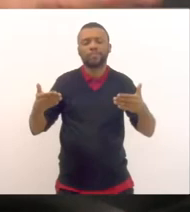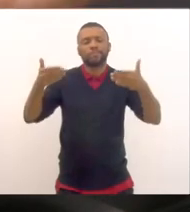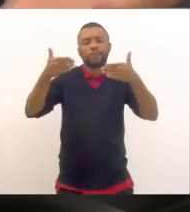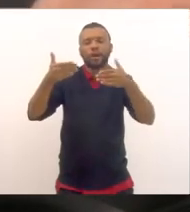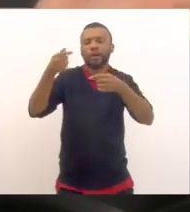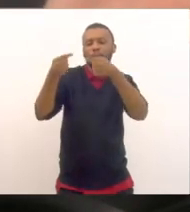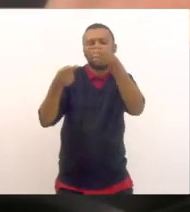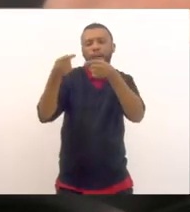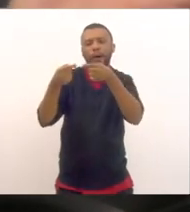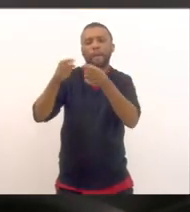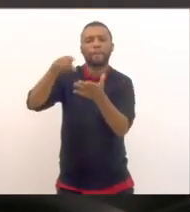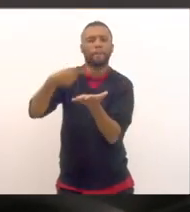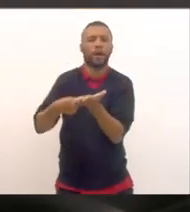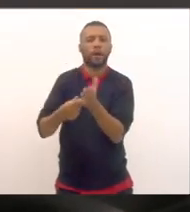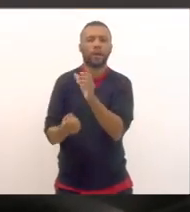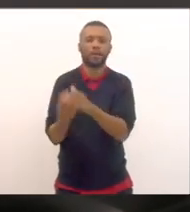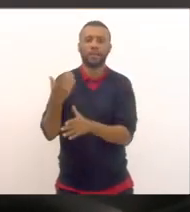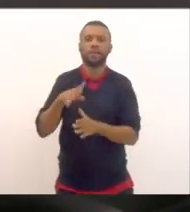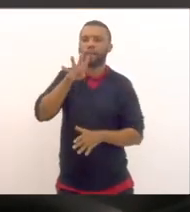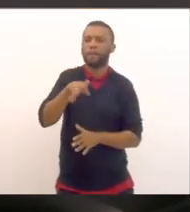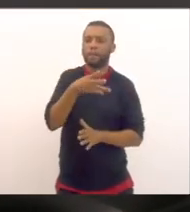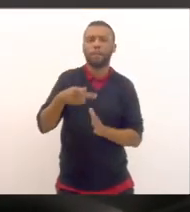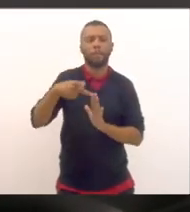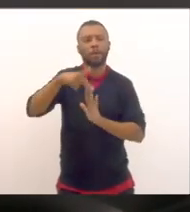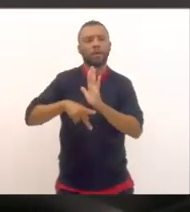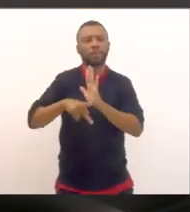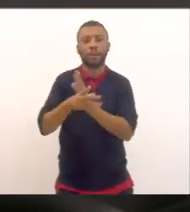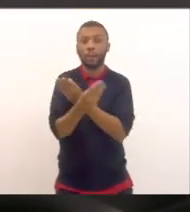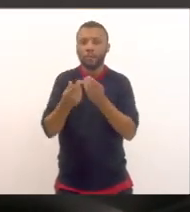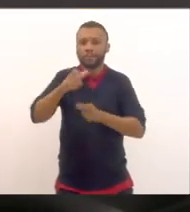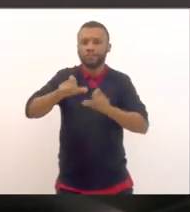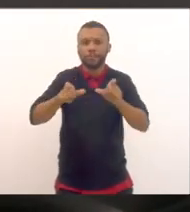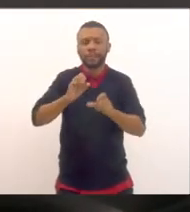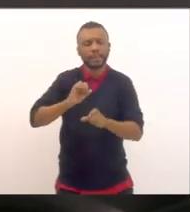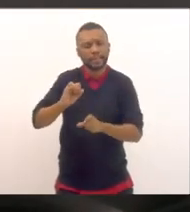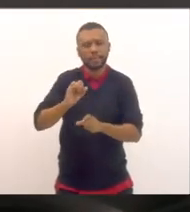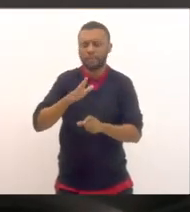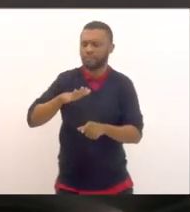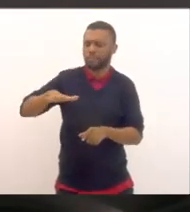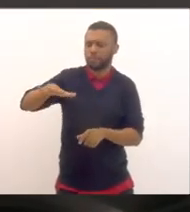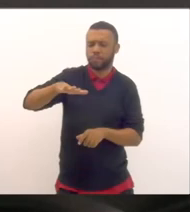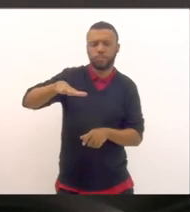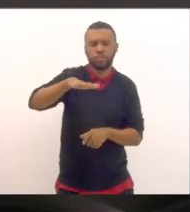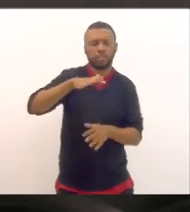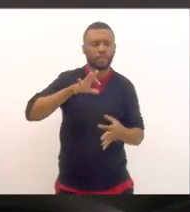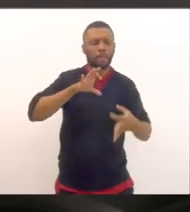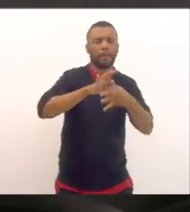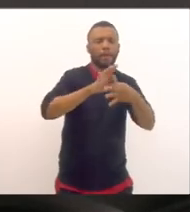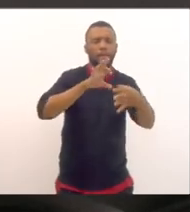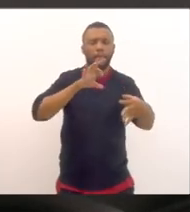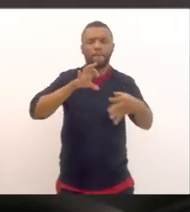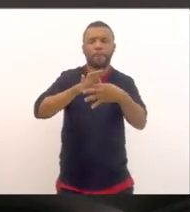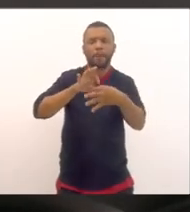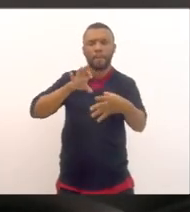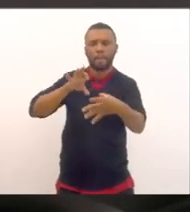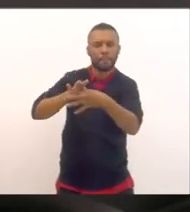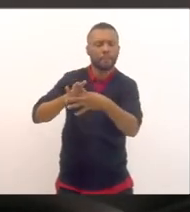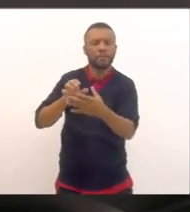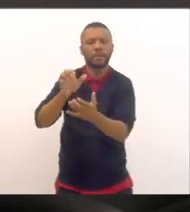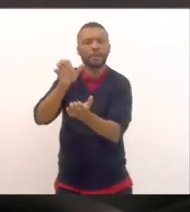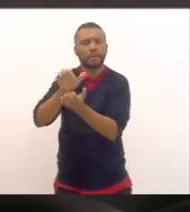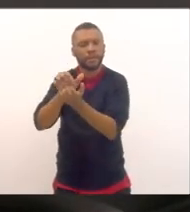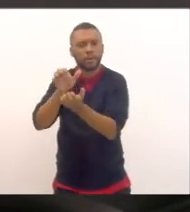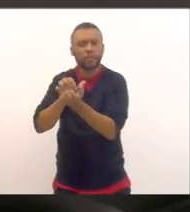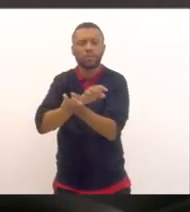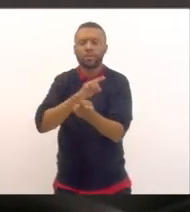estabelece esse programa e vai ser muita gente se pegar todos os eixos né para Santa Cruz para